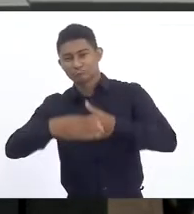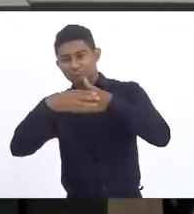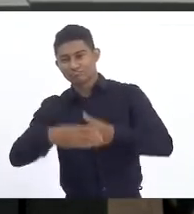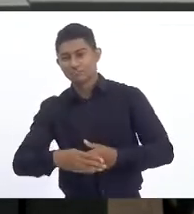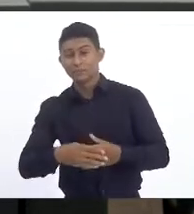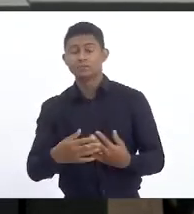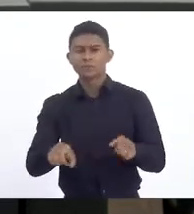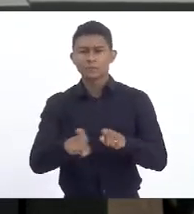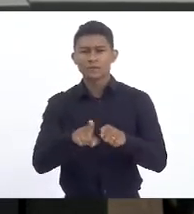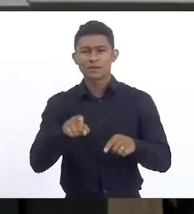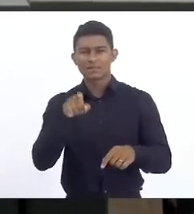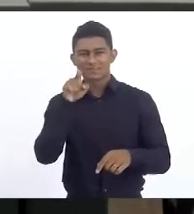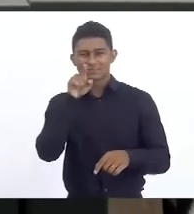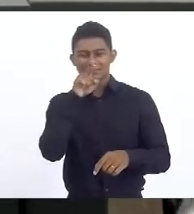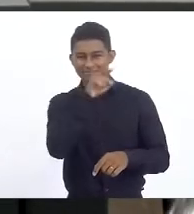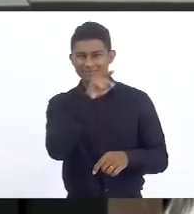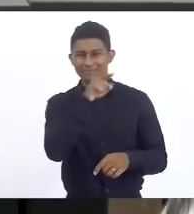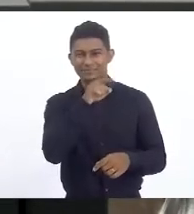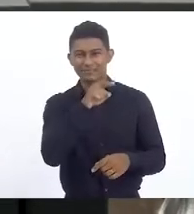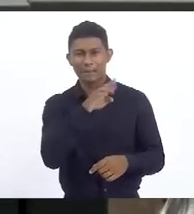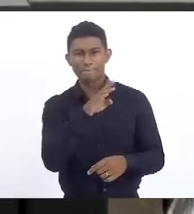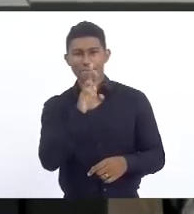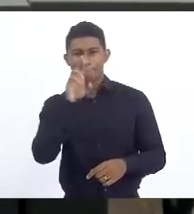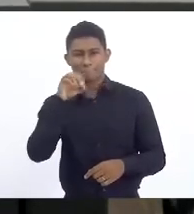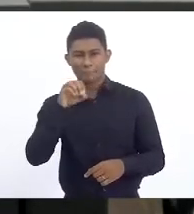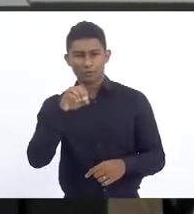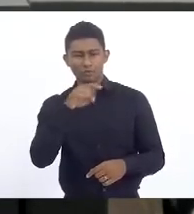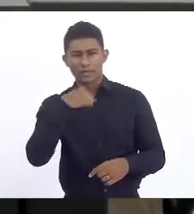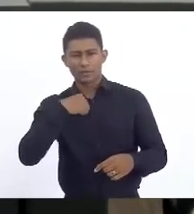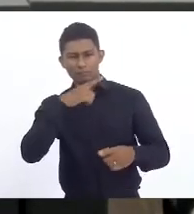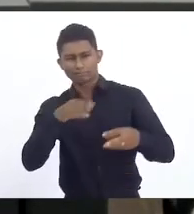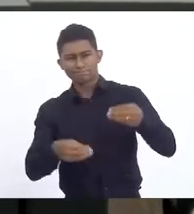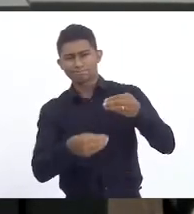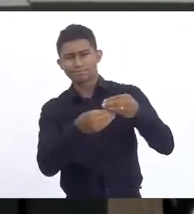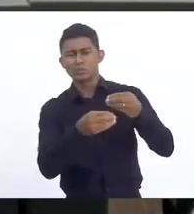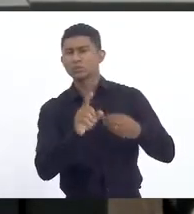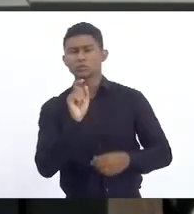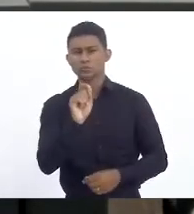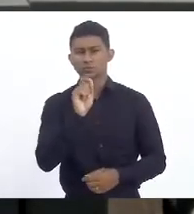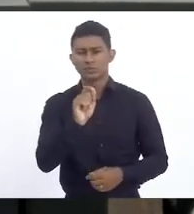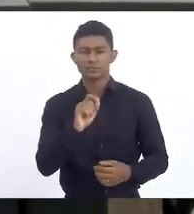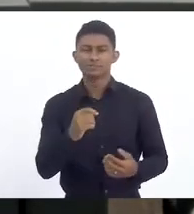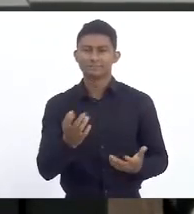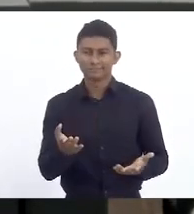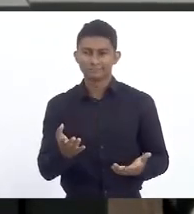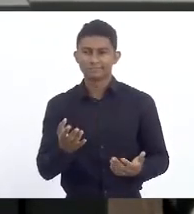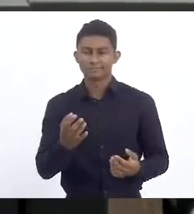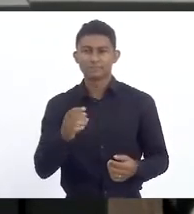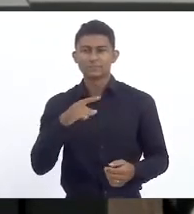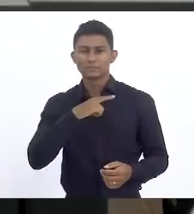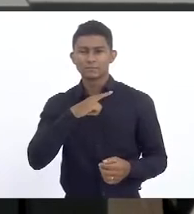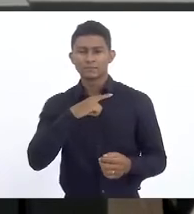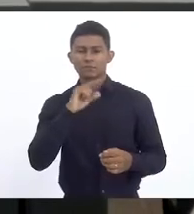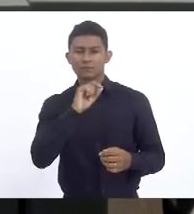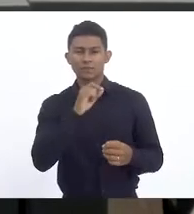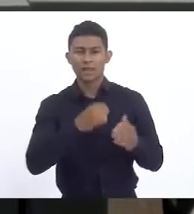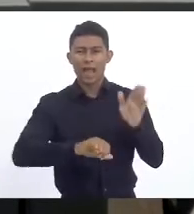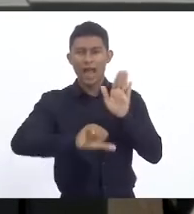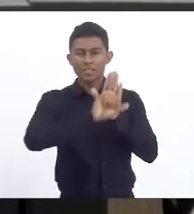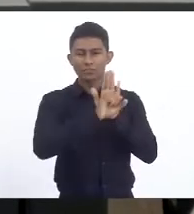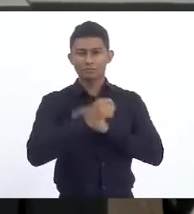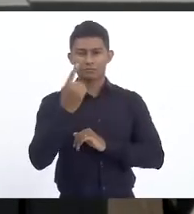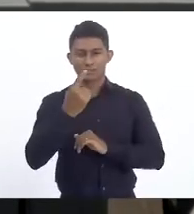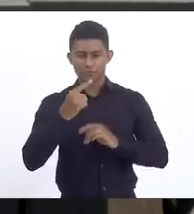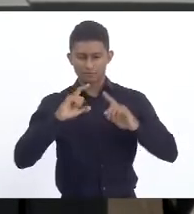complementar um pouco da fala do Bruno, tocando num aspecto que está presente aqui no inciso 6º do artigo 1º, que é financiamento